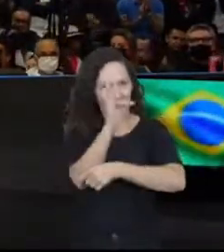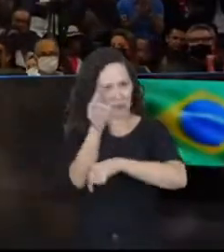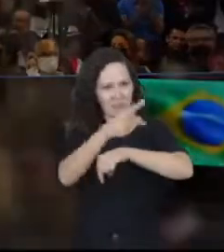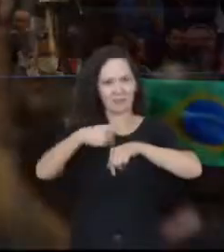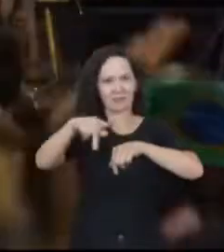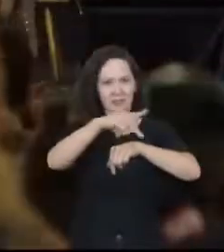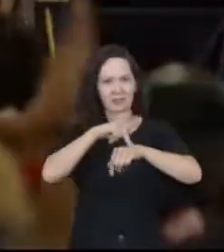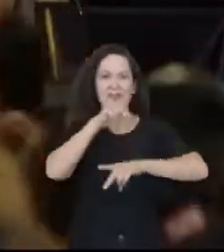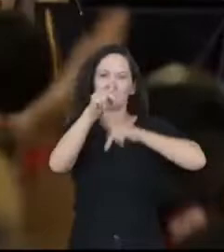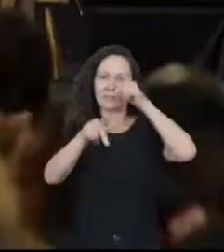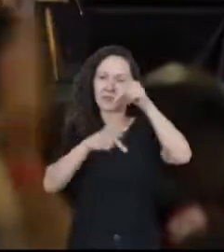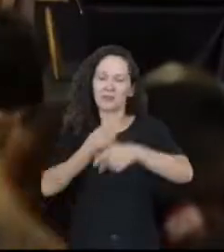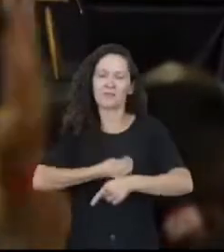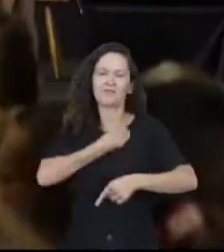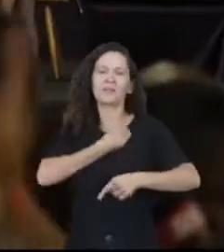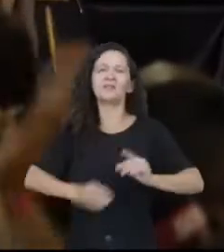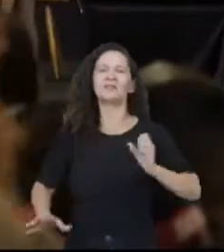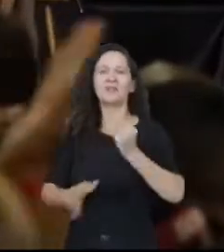viver dignamente.